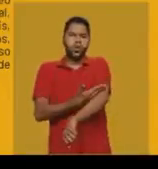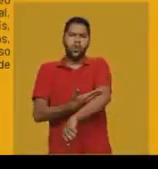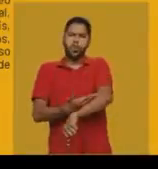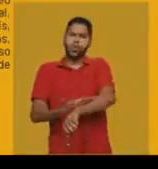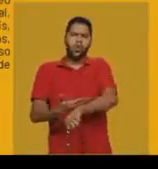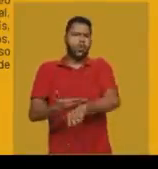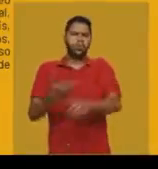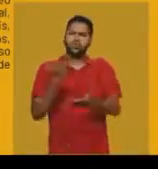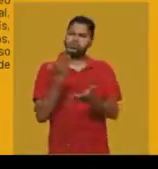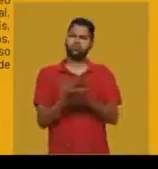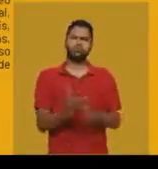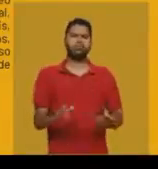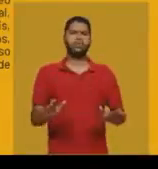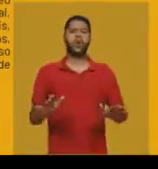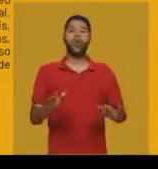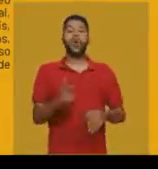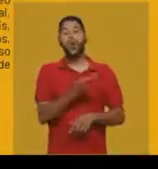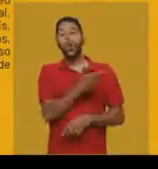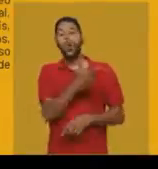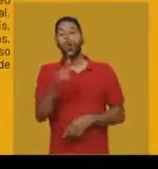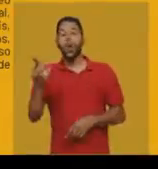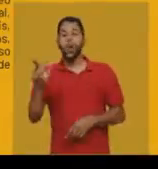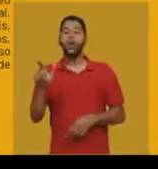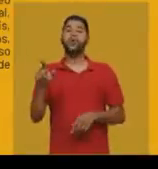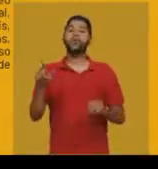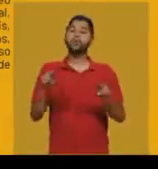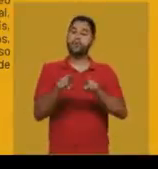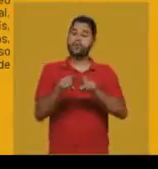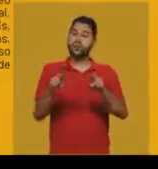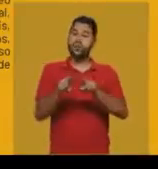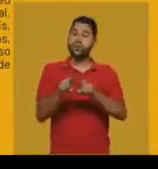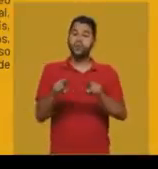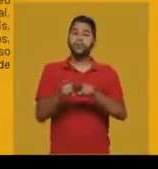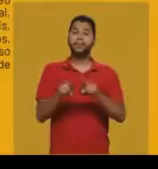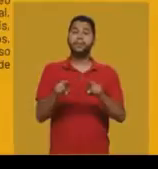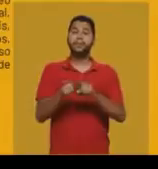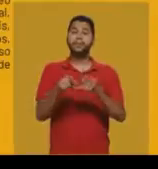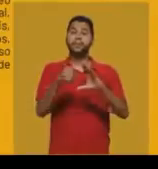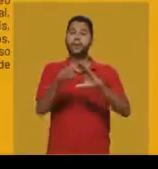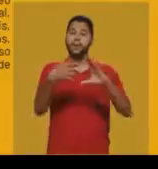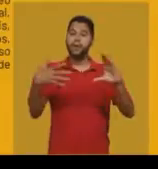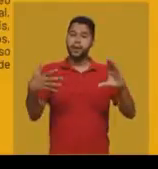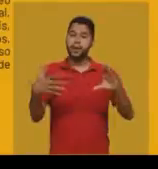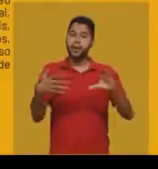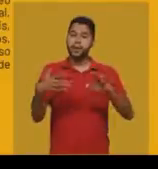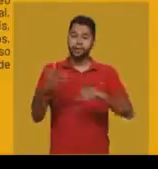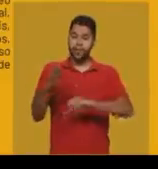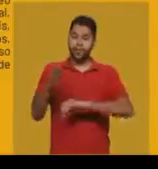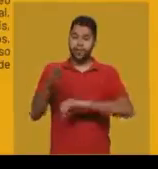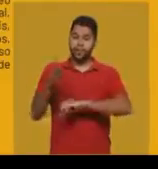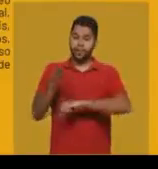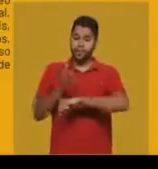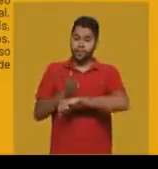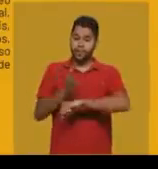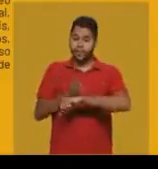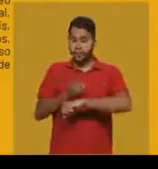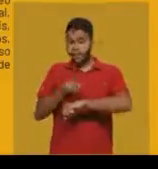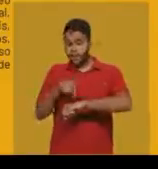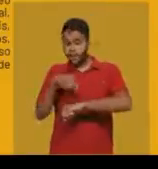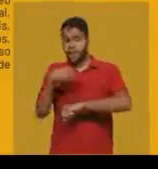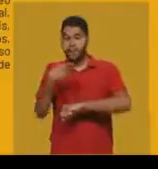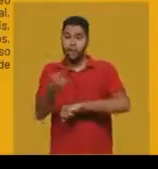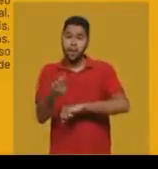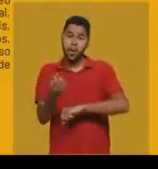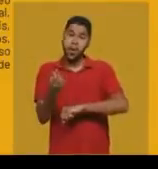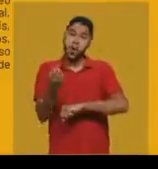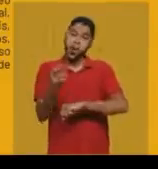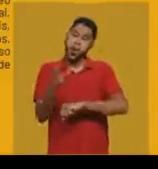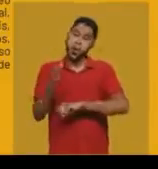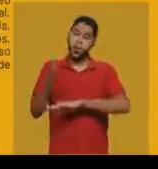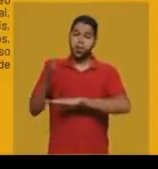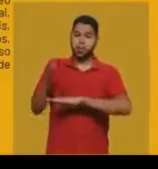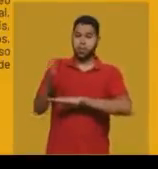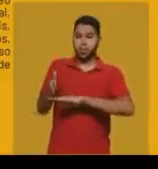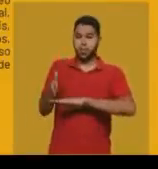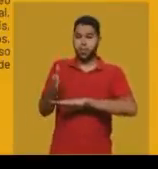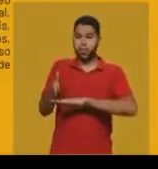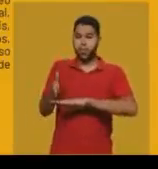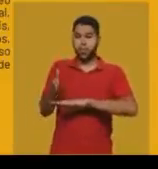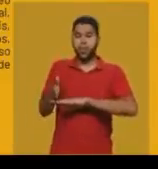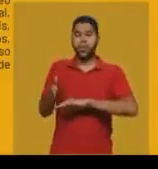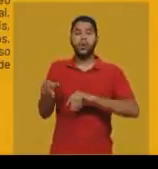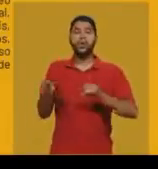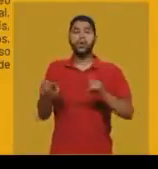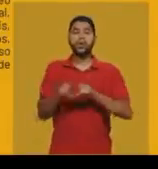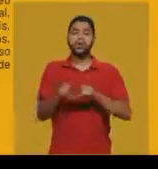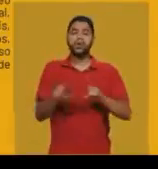grande característica da arte pós-moderna ou o período contemporâneo ou